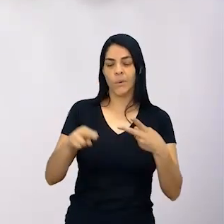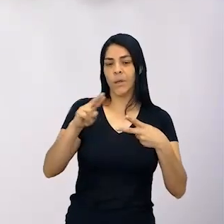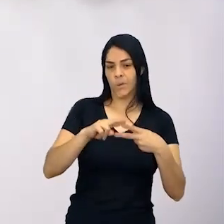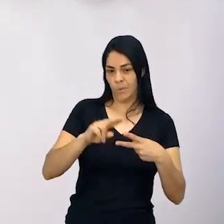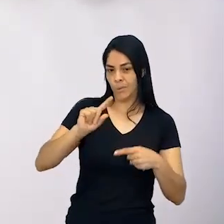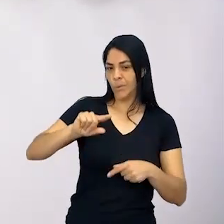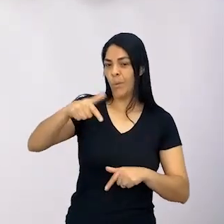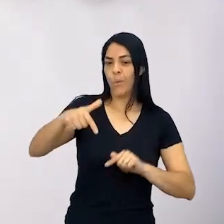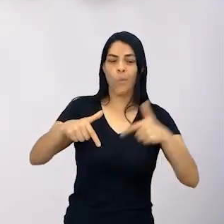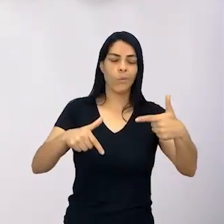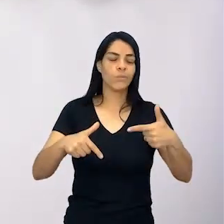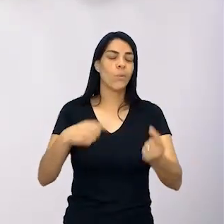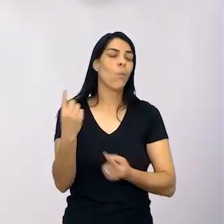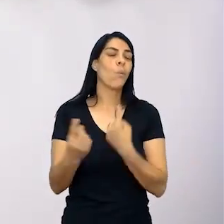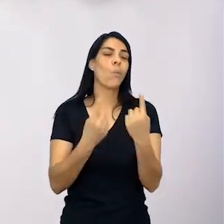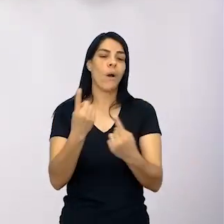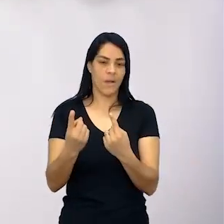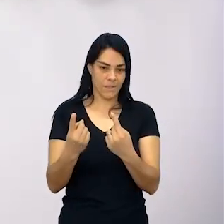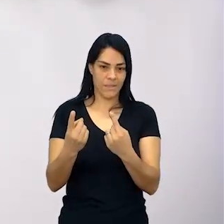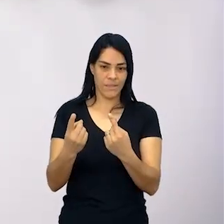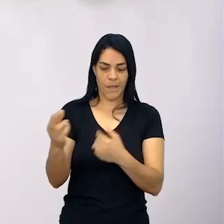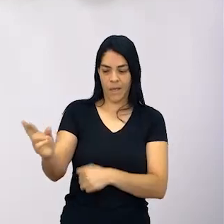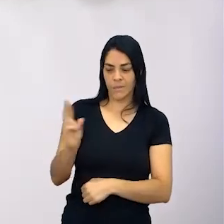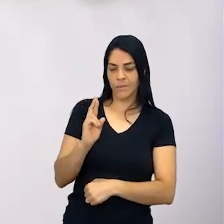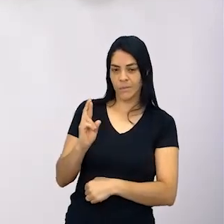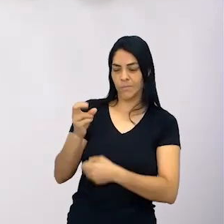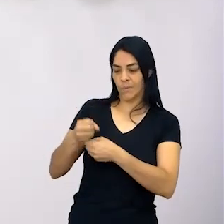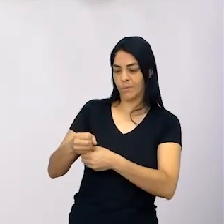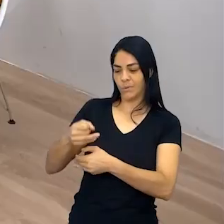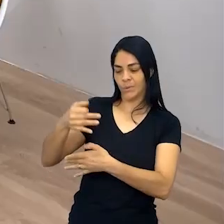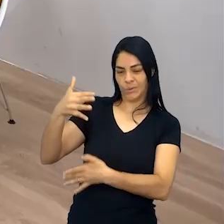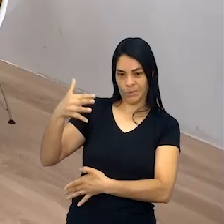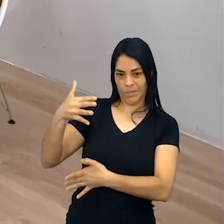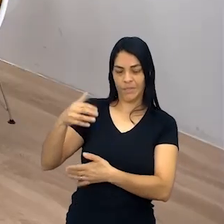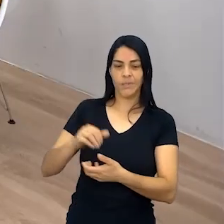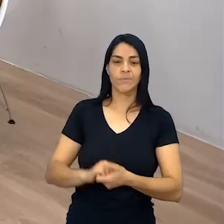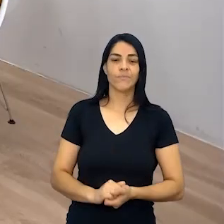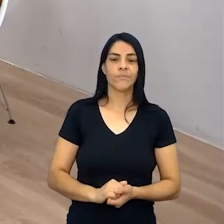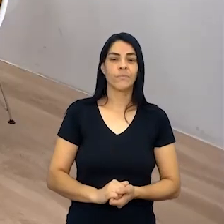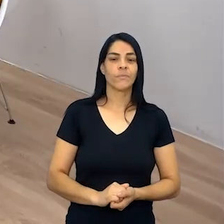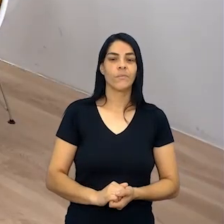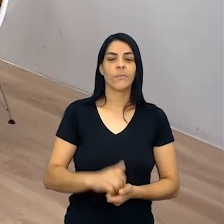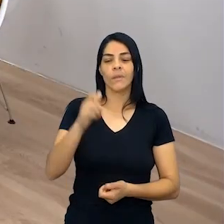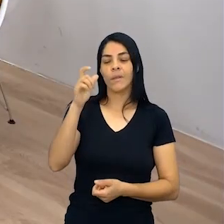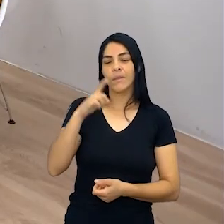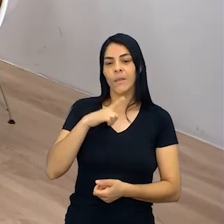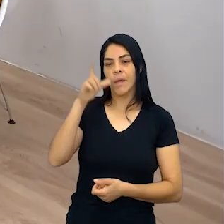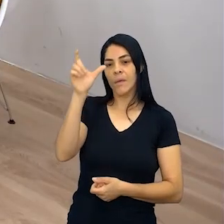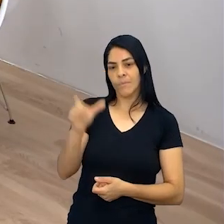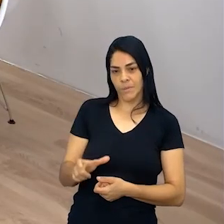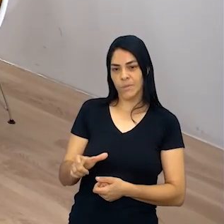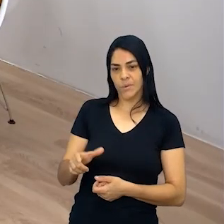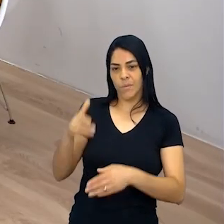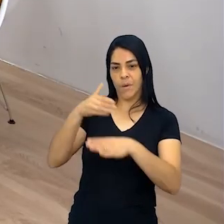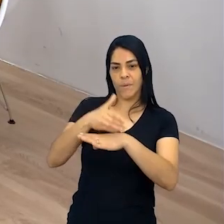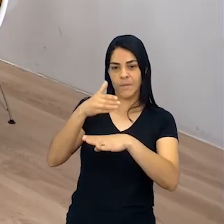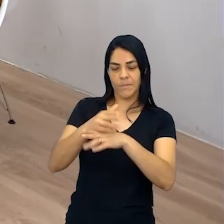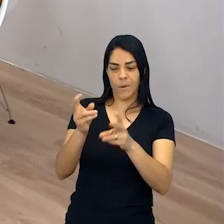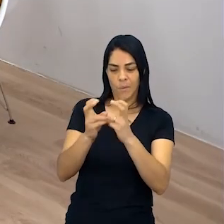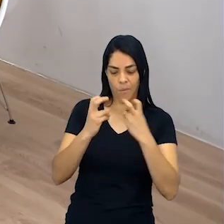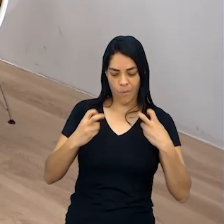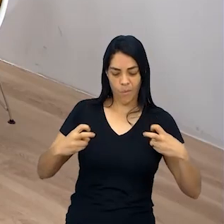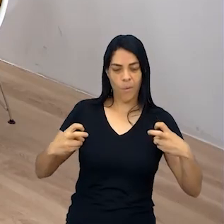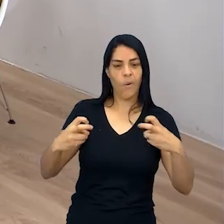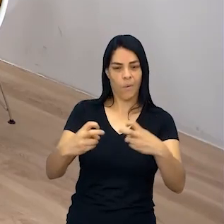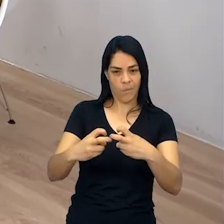Quais? Coloca no chat pra gente. Né? Olha, já tem gente participando aqui. Vamos lá. É isso mesmo. Roda de conversa, por exemplo, a